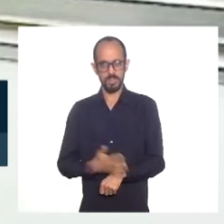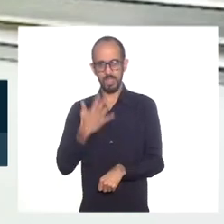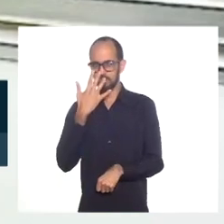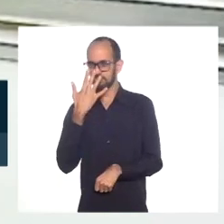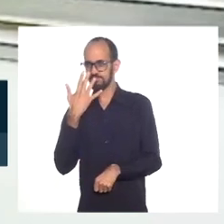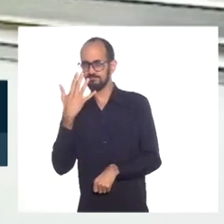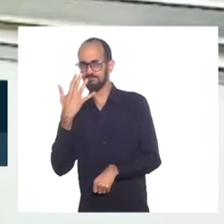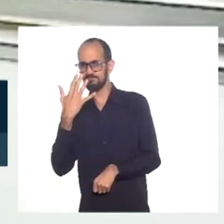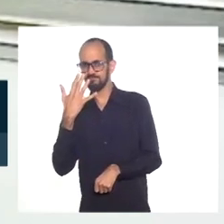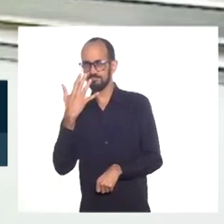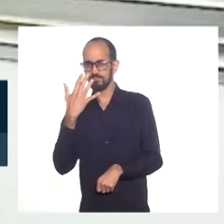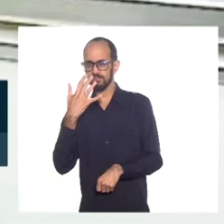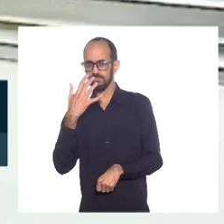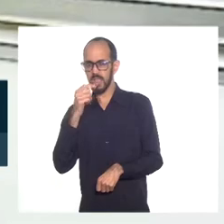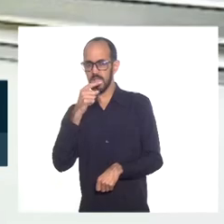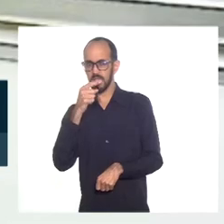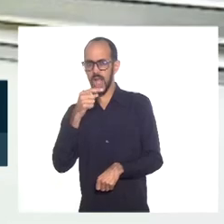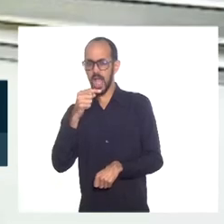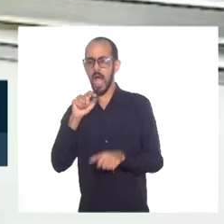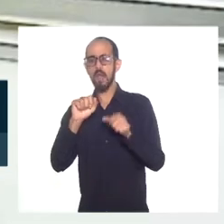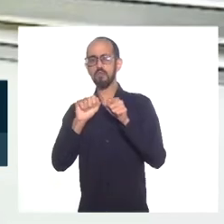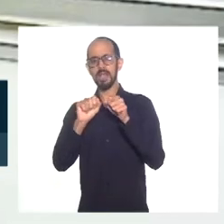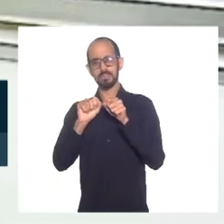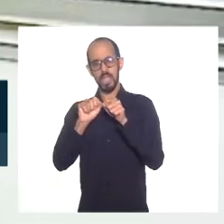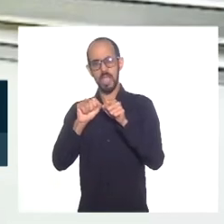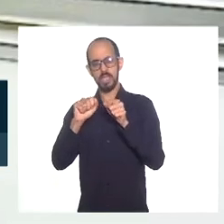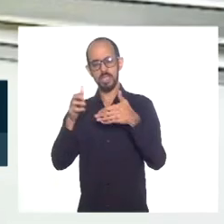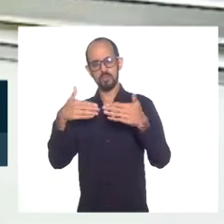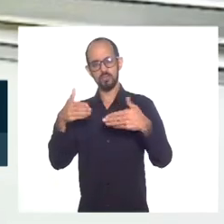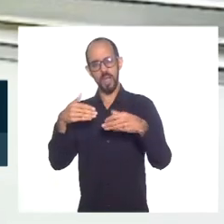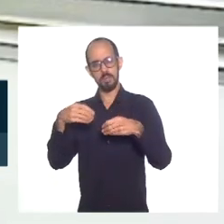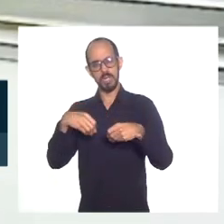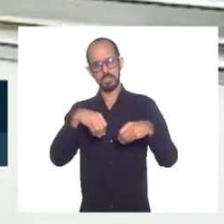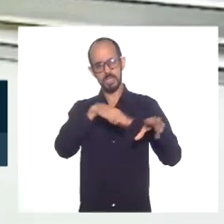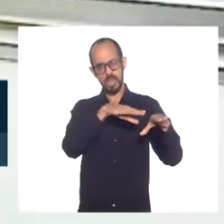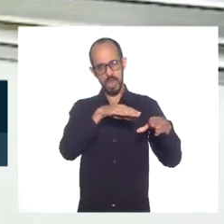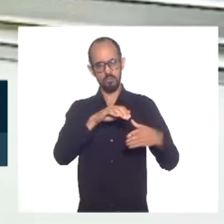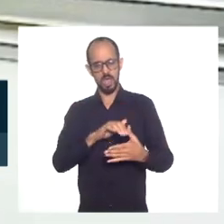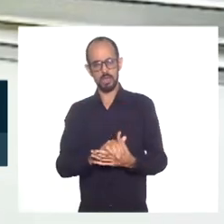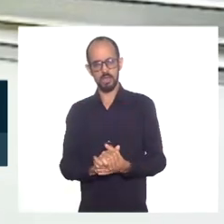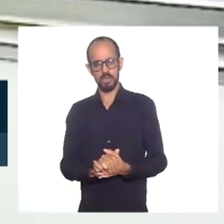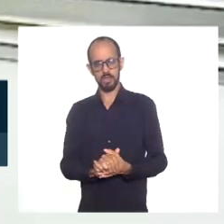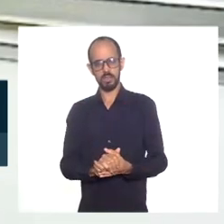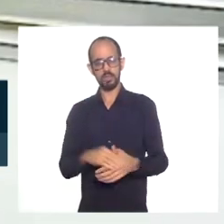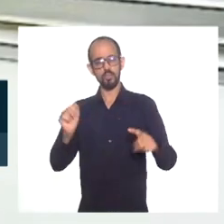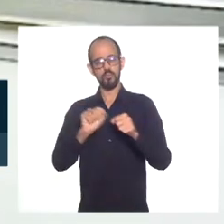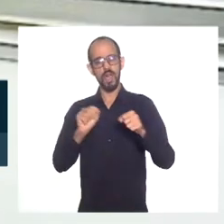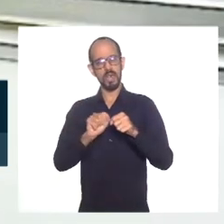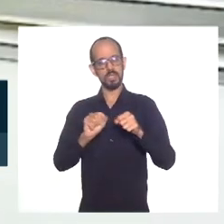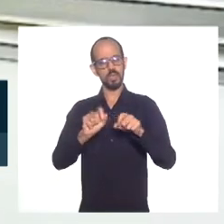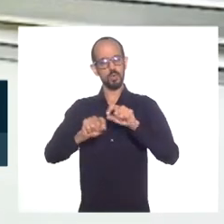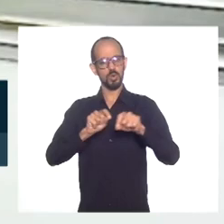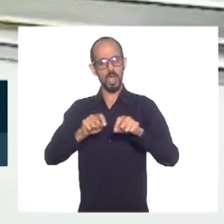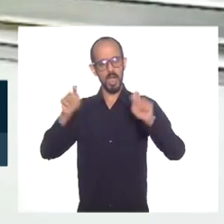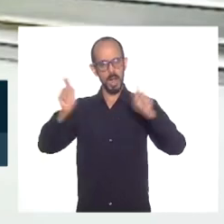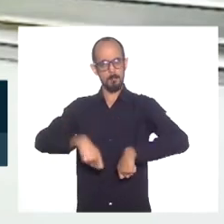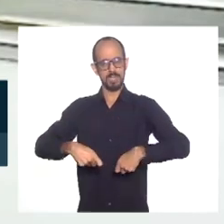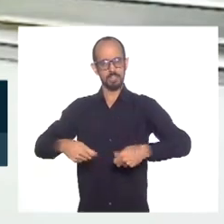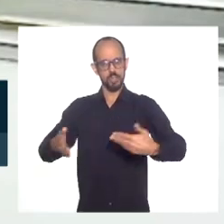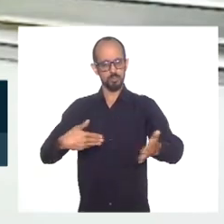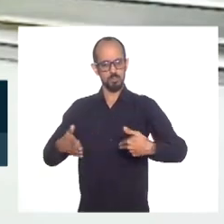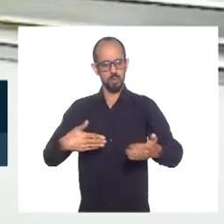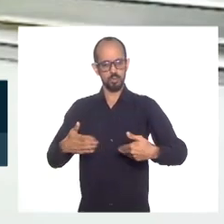dessas indústrias para lá. Isso aumentaria a nossa capacidade produtiva, mesmo que